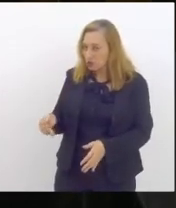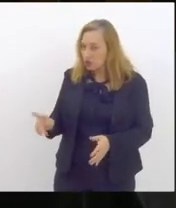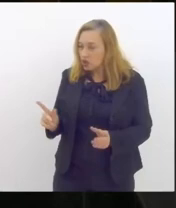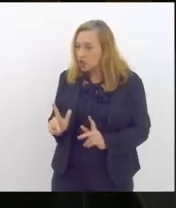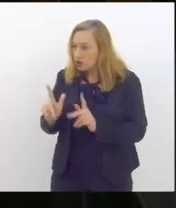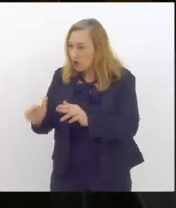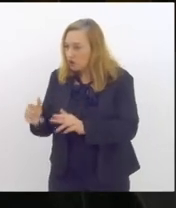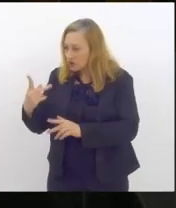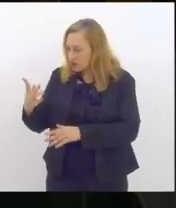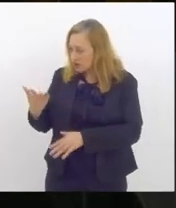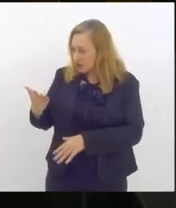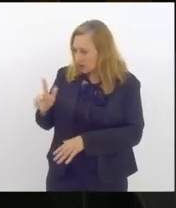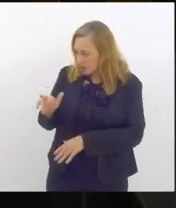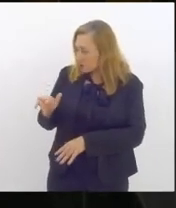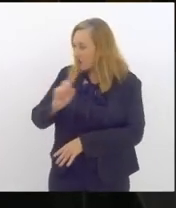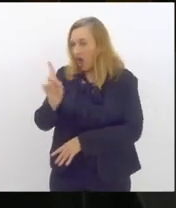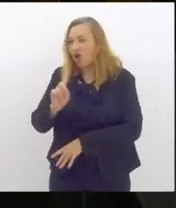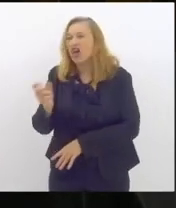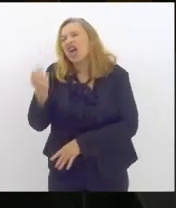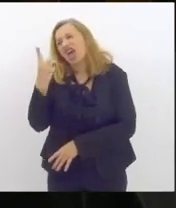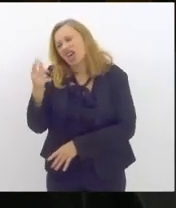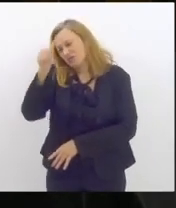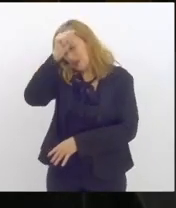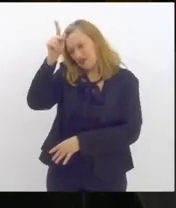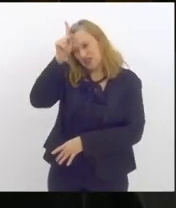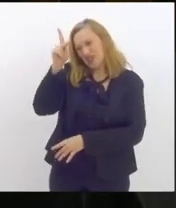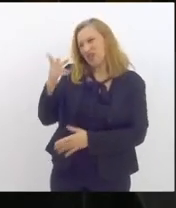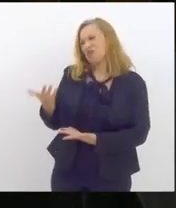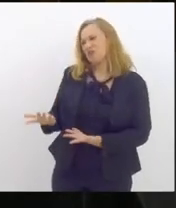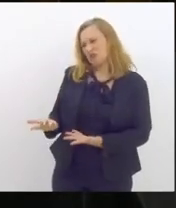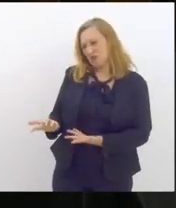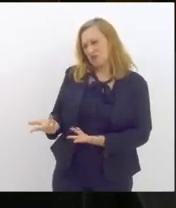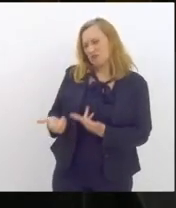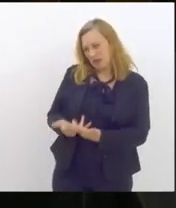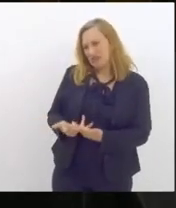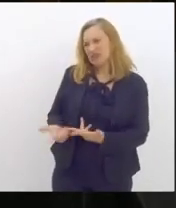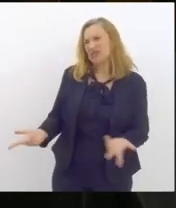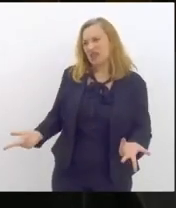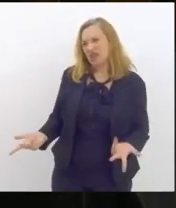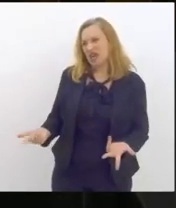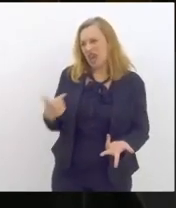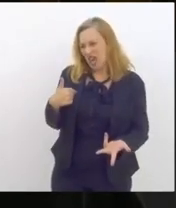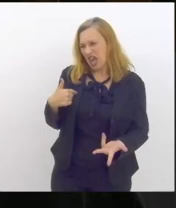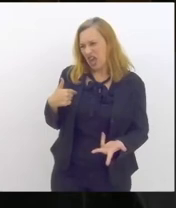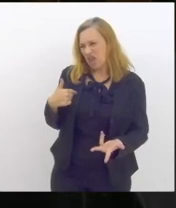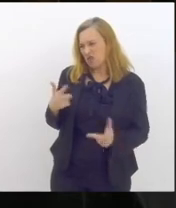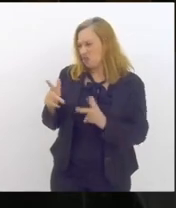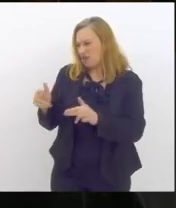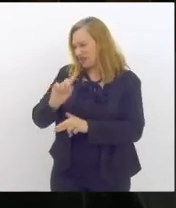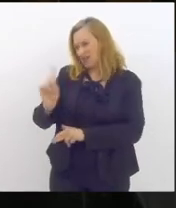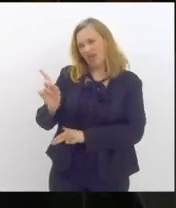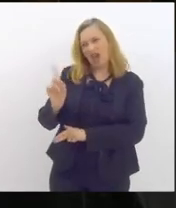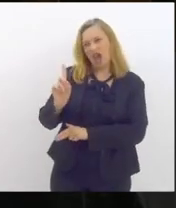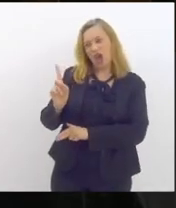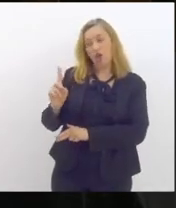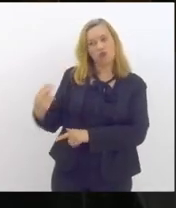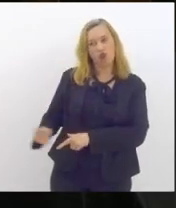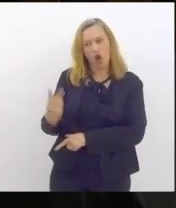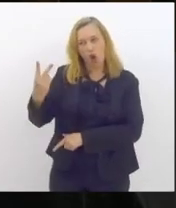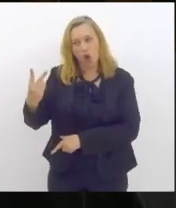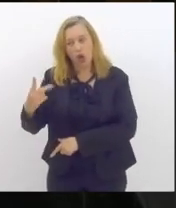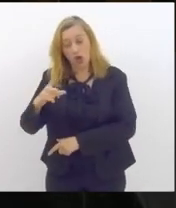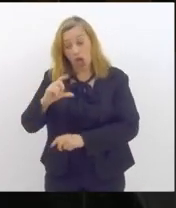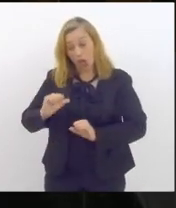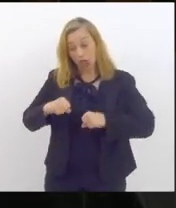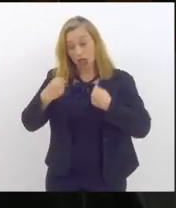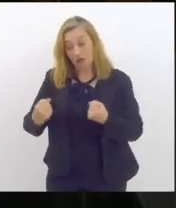dele ou ex-prefeito Tinho não meça com a sua régua não acha que eu sou da sua laia pelo contrário os valores